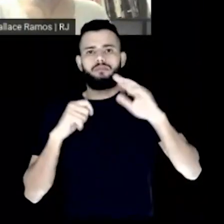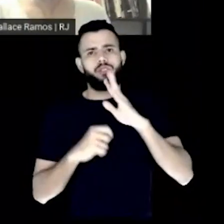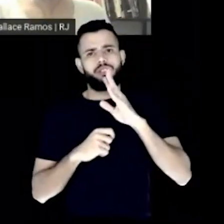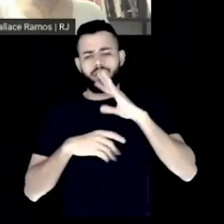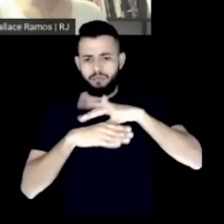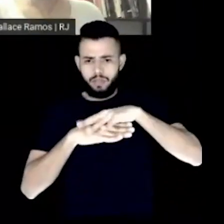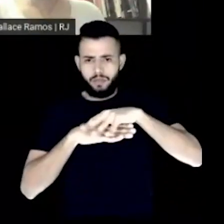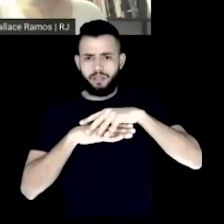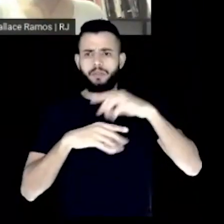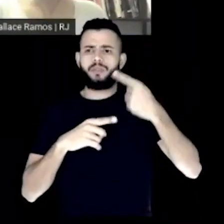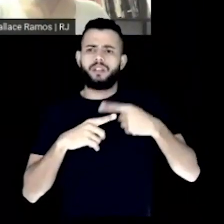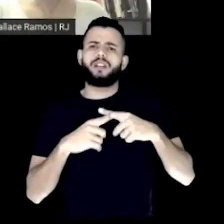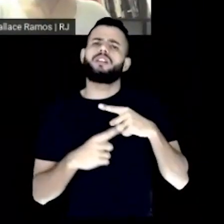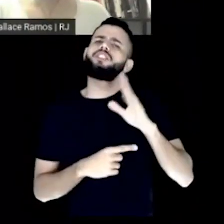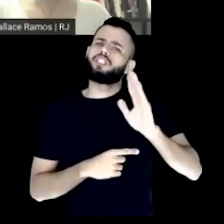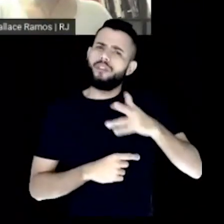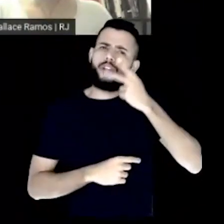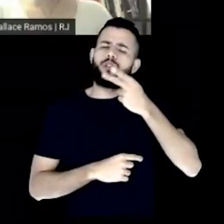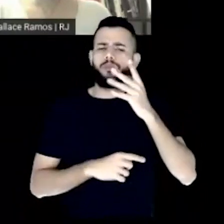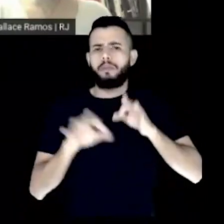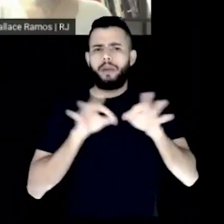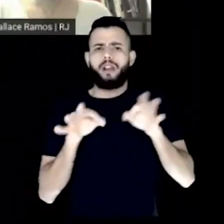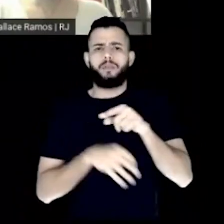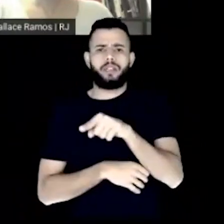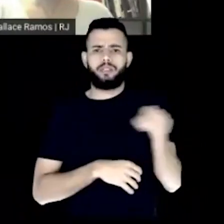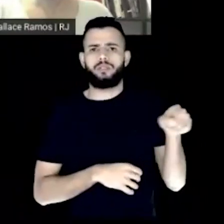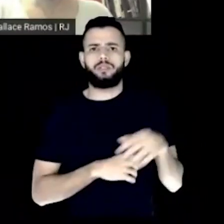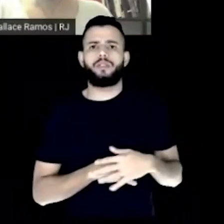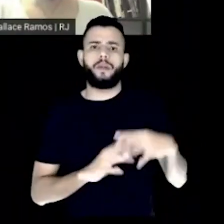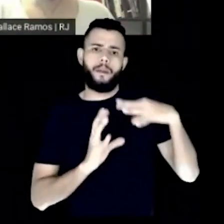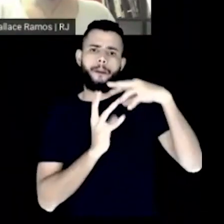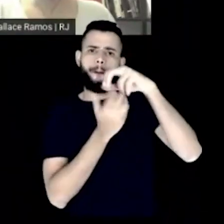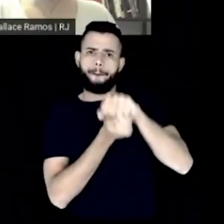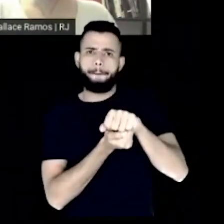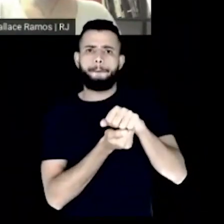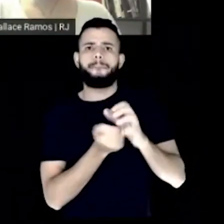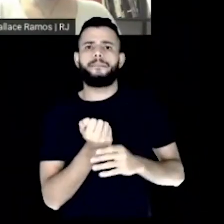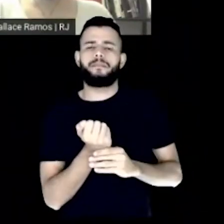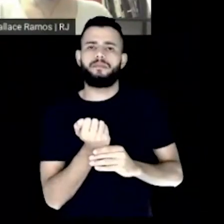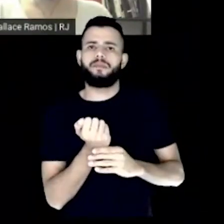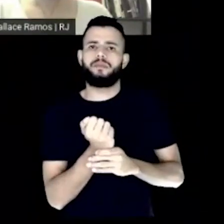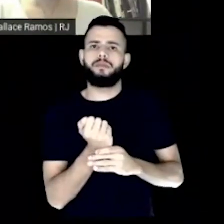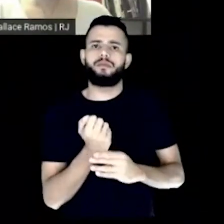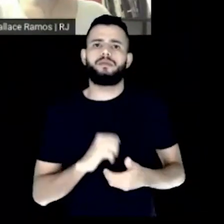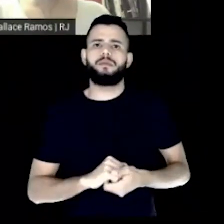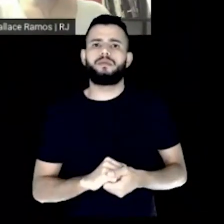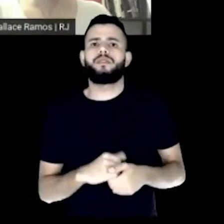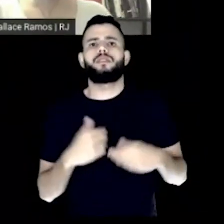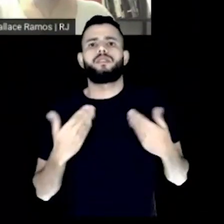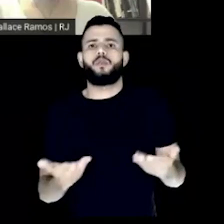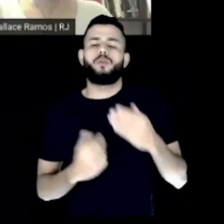embora, de novo, tem epidemiologistas que já falavam que a gente estava despreparado para esse tipo de coisa. O mundo estava despreparado, mas o Brasil mais bem.